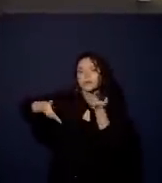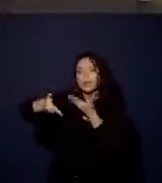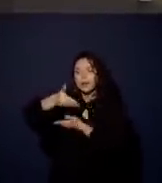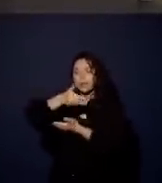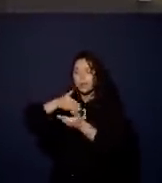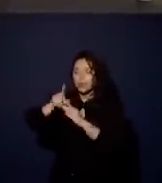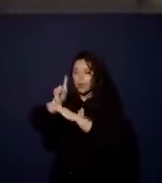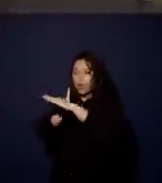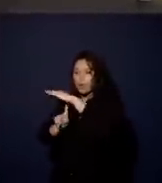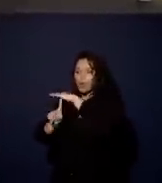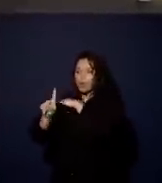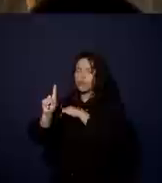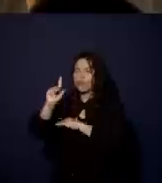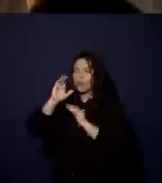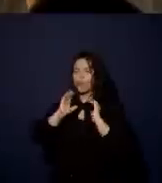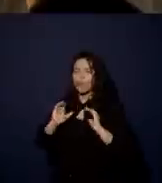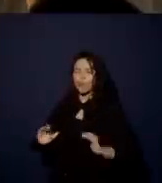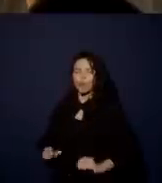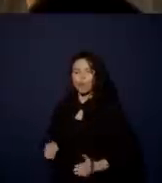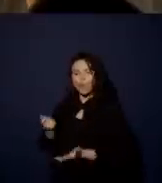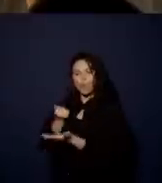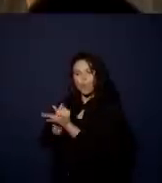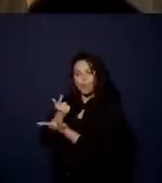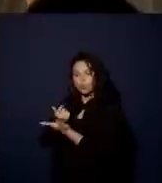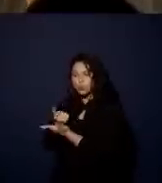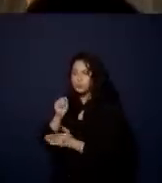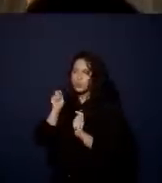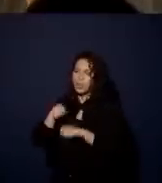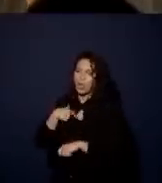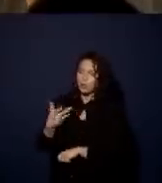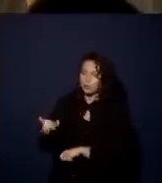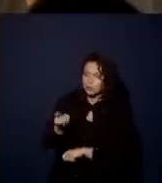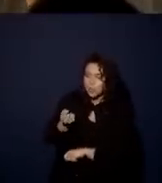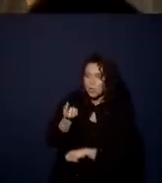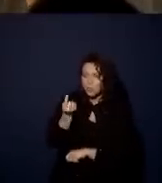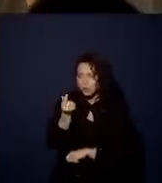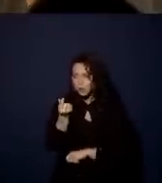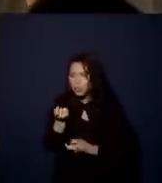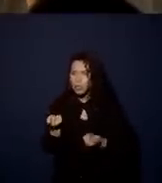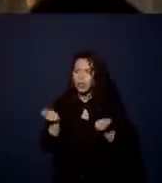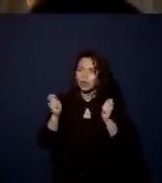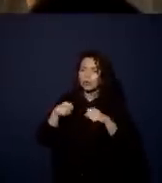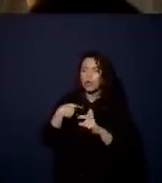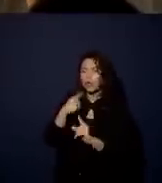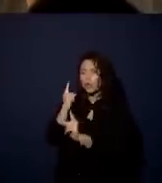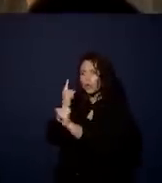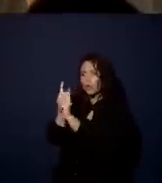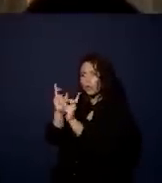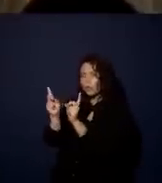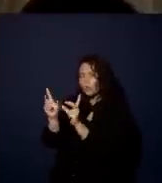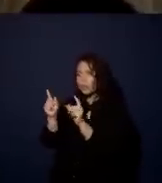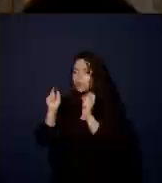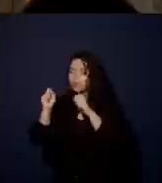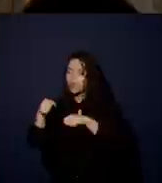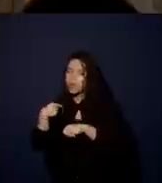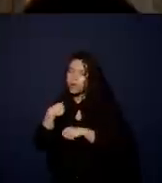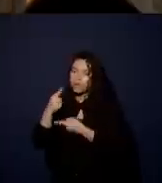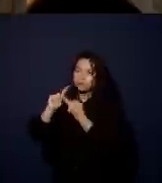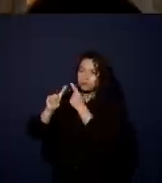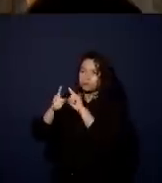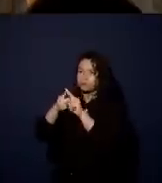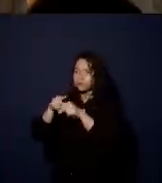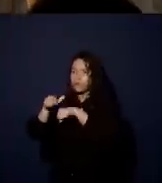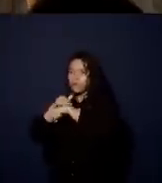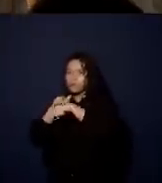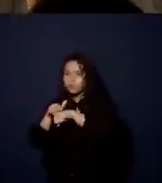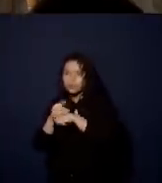fintech deposita dinheiro ele é o ponto de encontro com consumidor ele é o ponto da nossa logística de uma milha